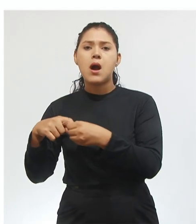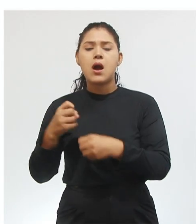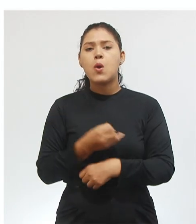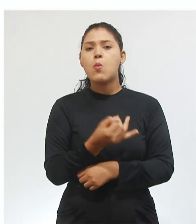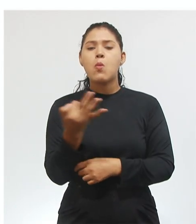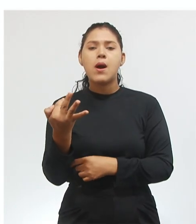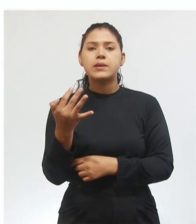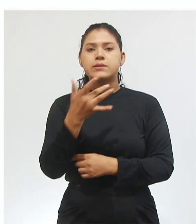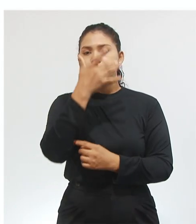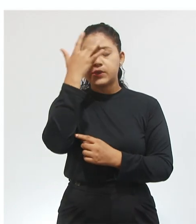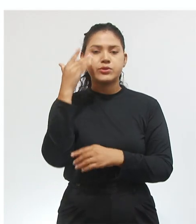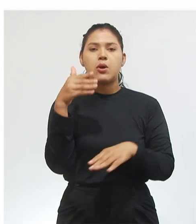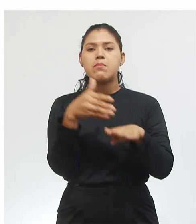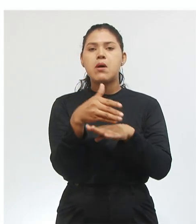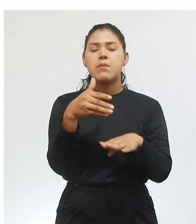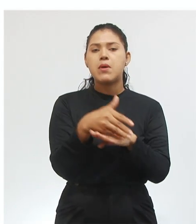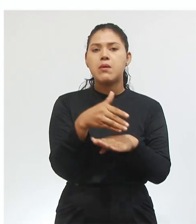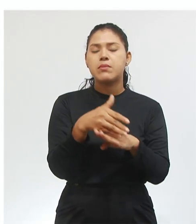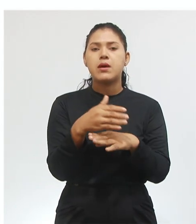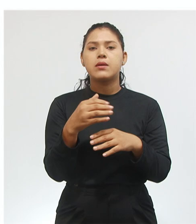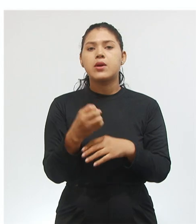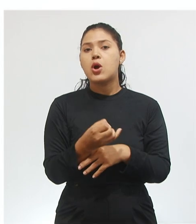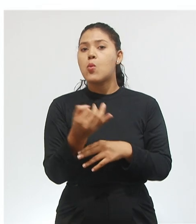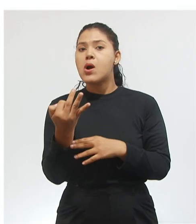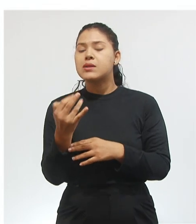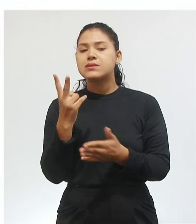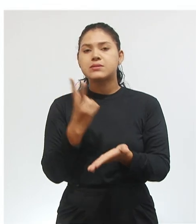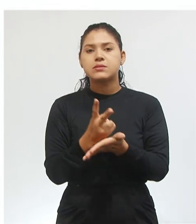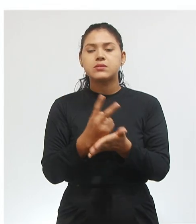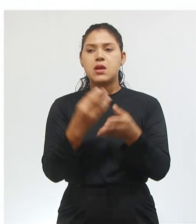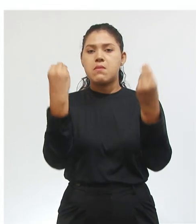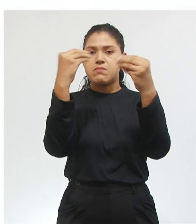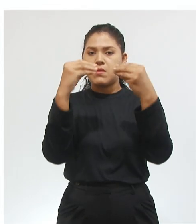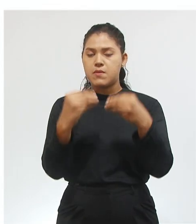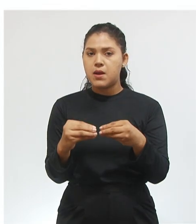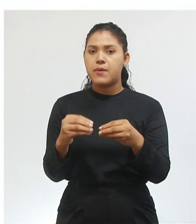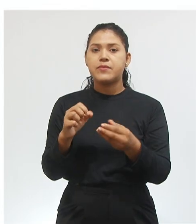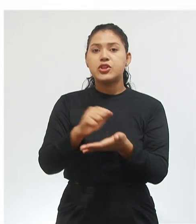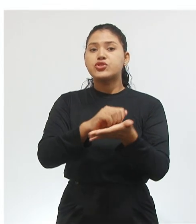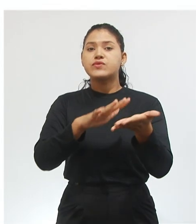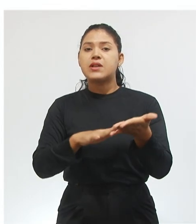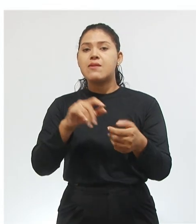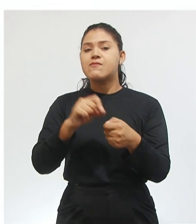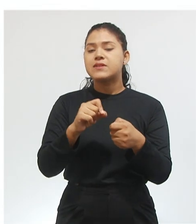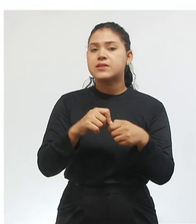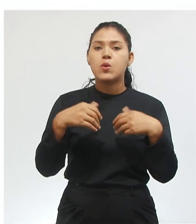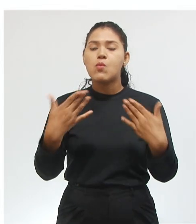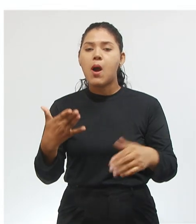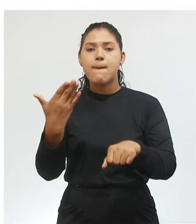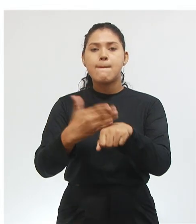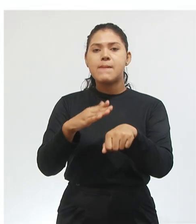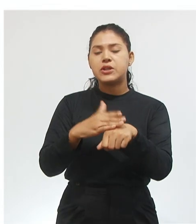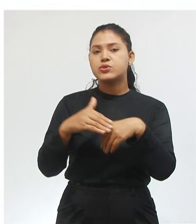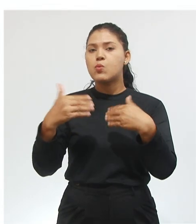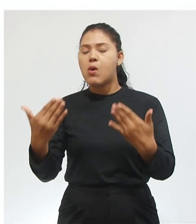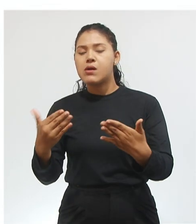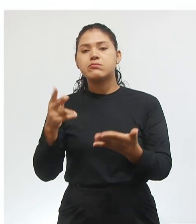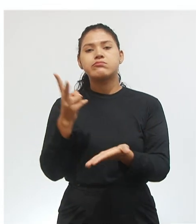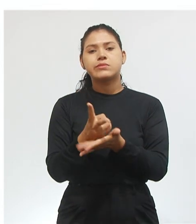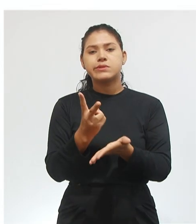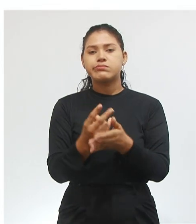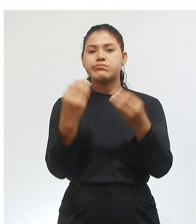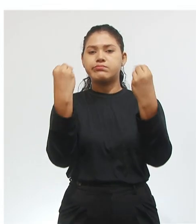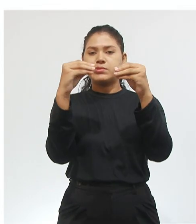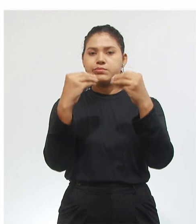outros serão fornecedores ali esporádicos né as atividades que nós vamos explorar vai ser isso isso isso vai ser a produção